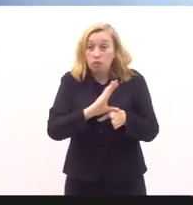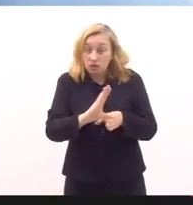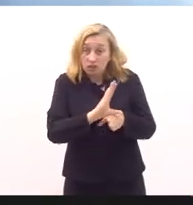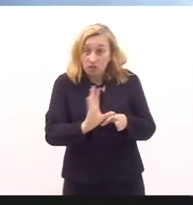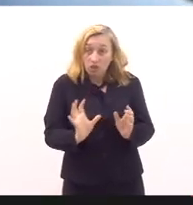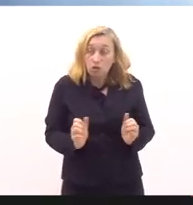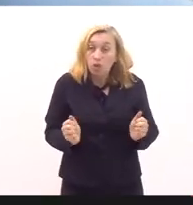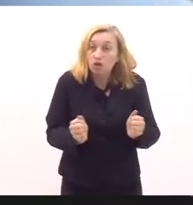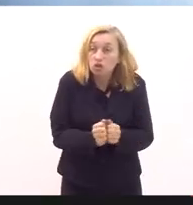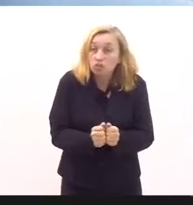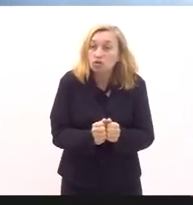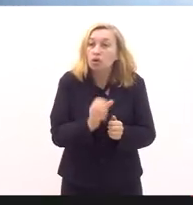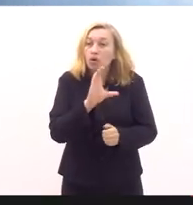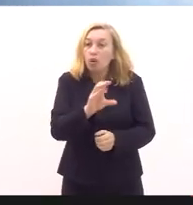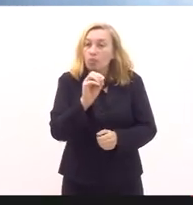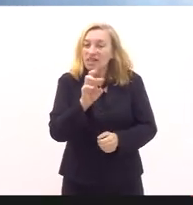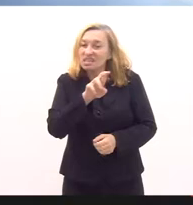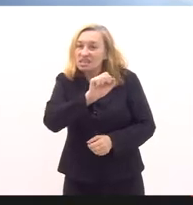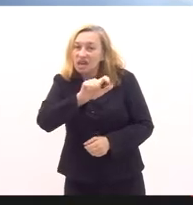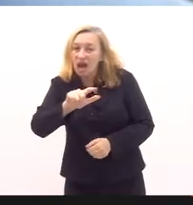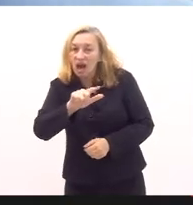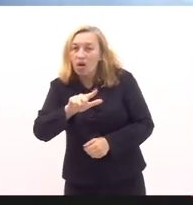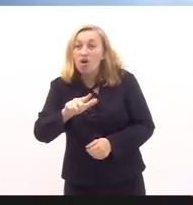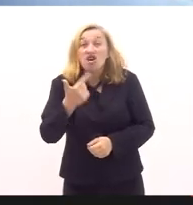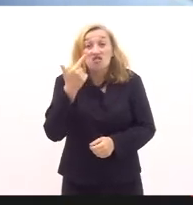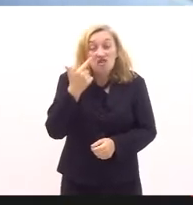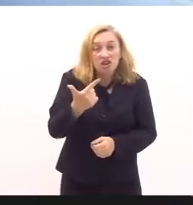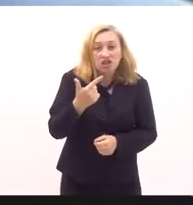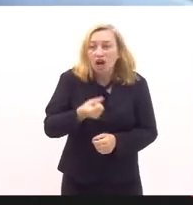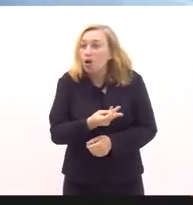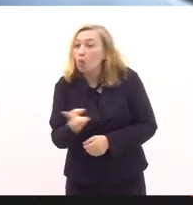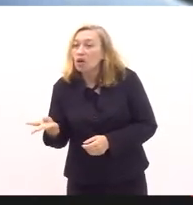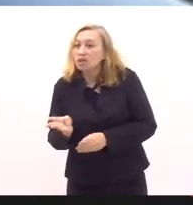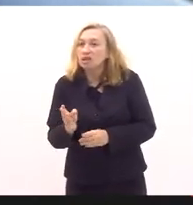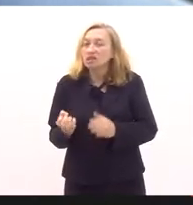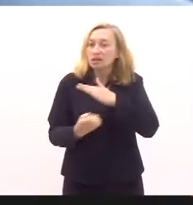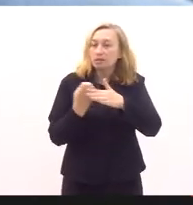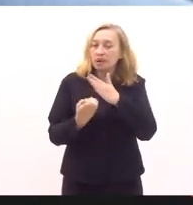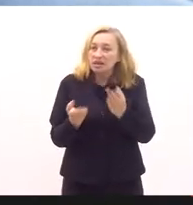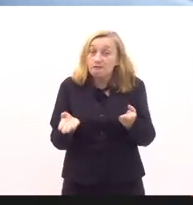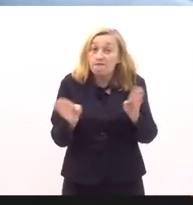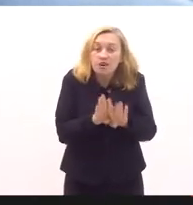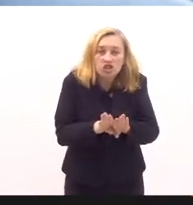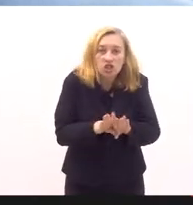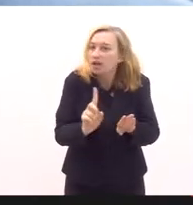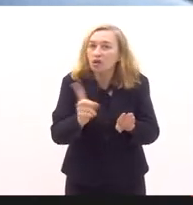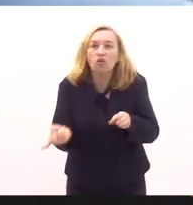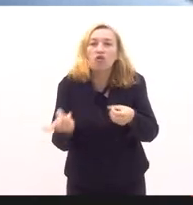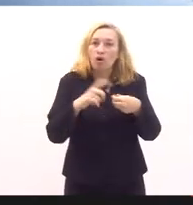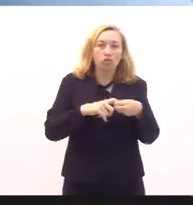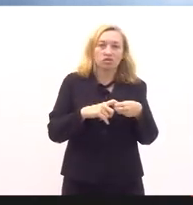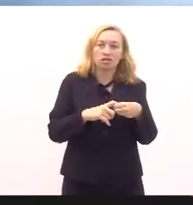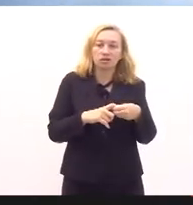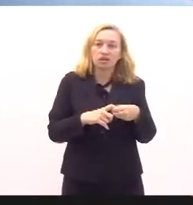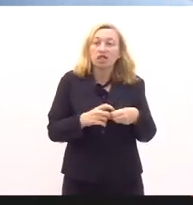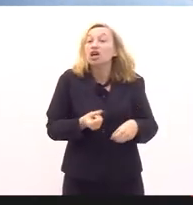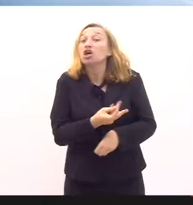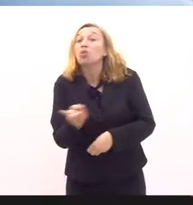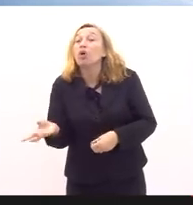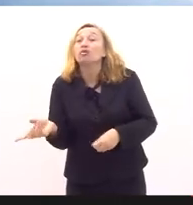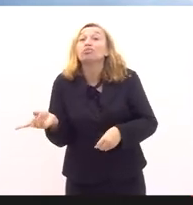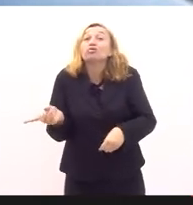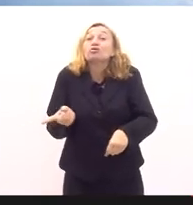Junta Comercial e vejo lá a quantidade de empresas que fecharam e não voltam mais. E quantos